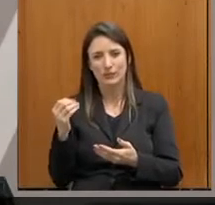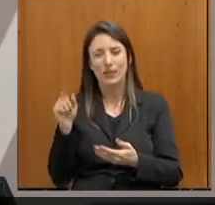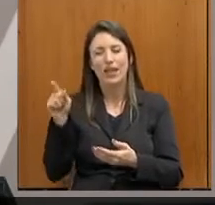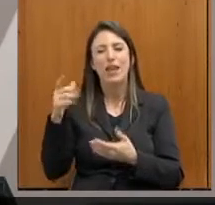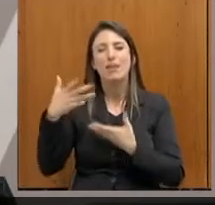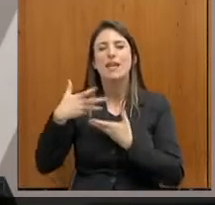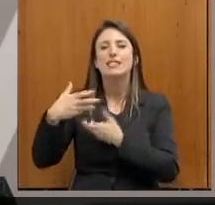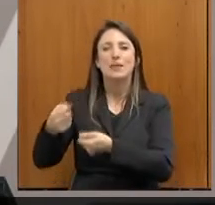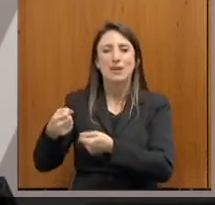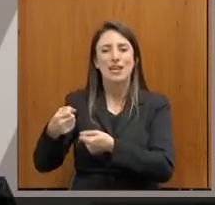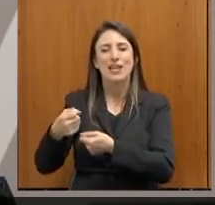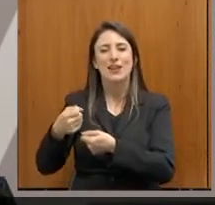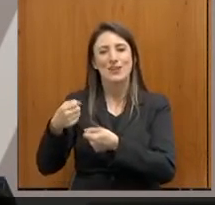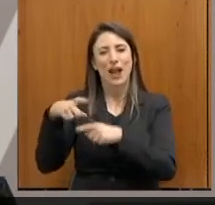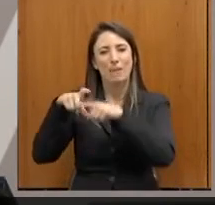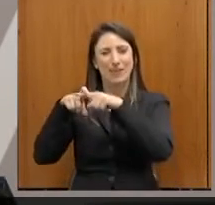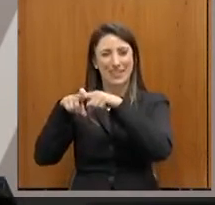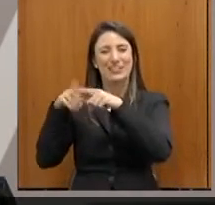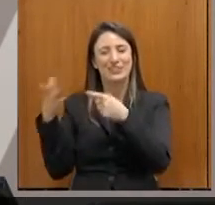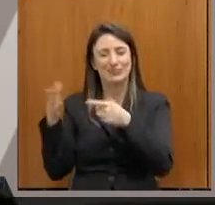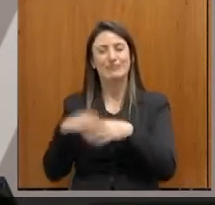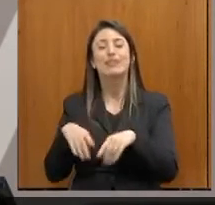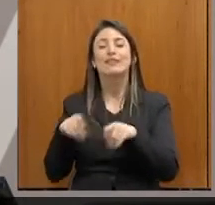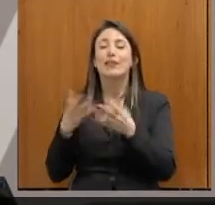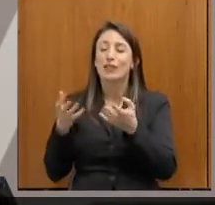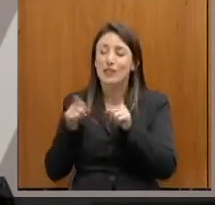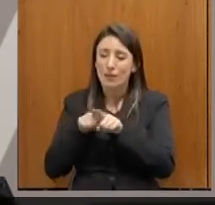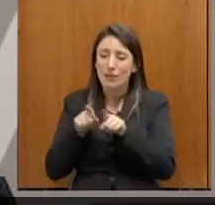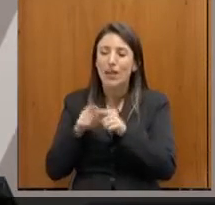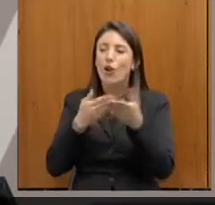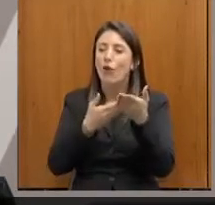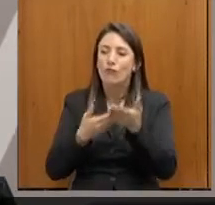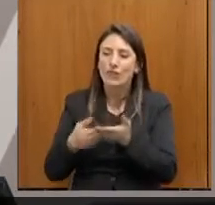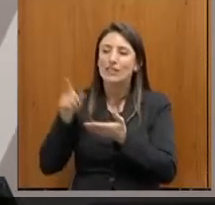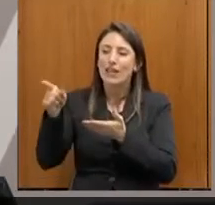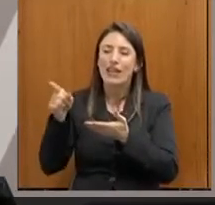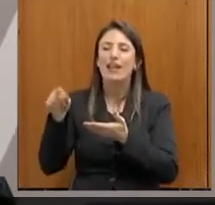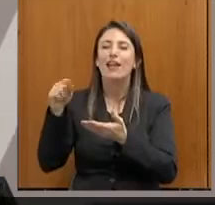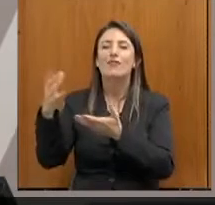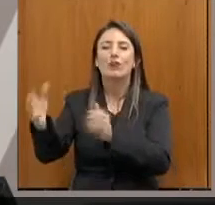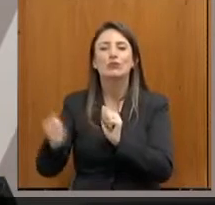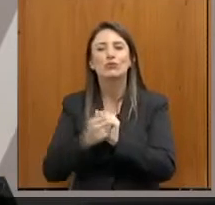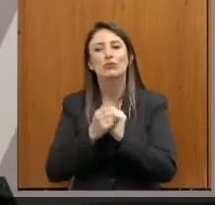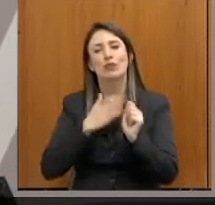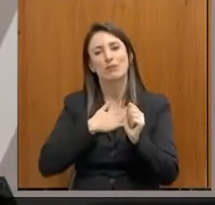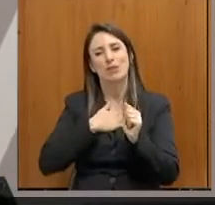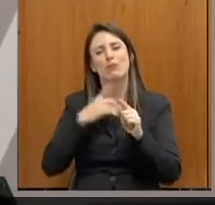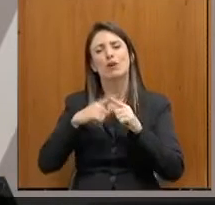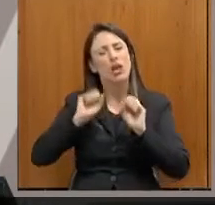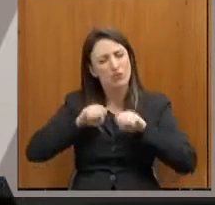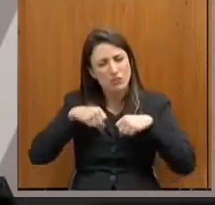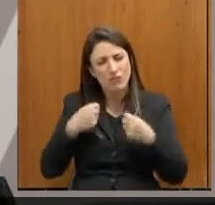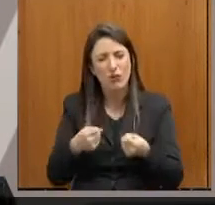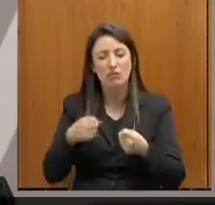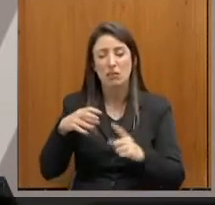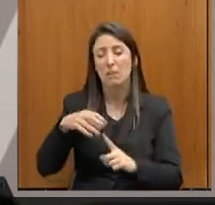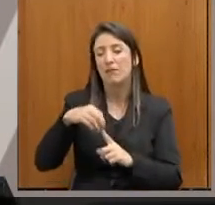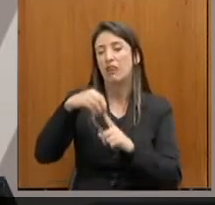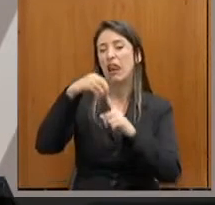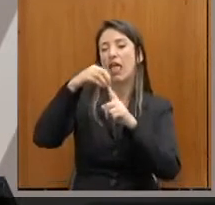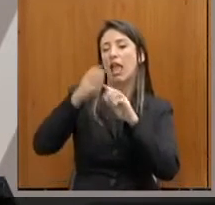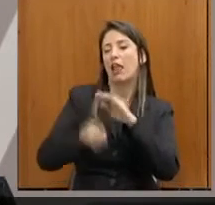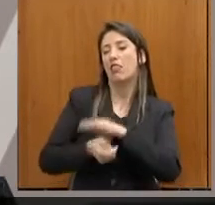é para que ele também se junte a minha mãe se fosse fácil de cortar privilégios e cortar cabides